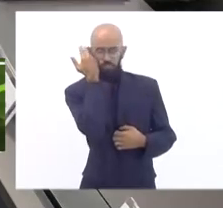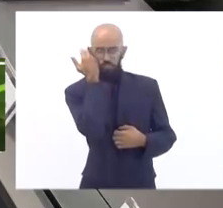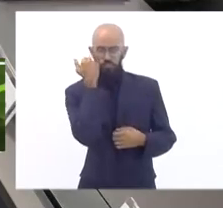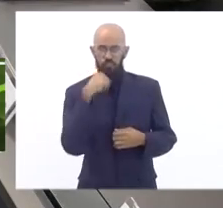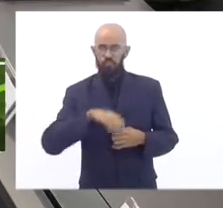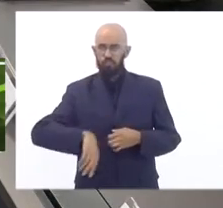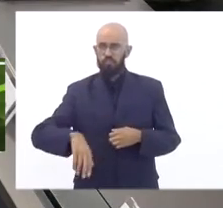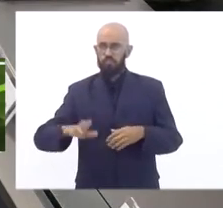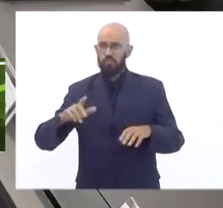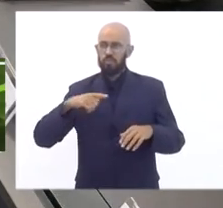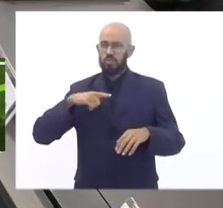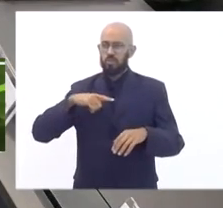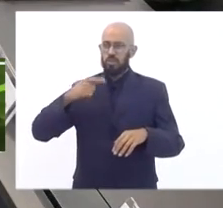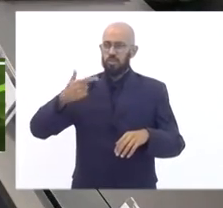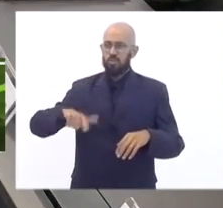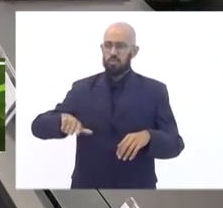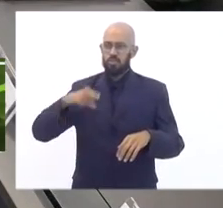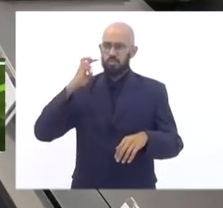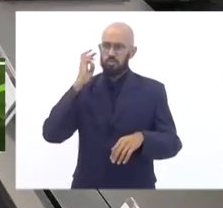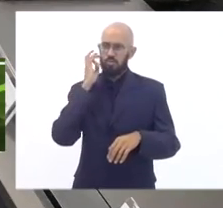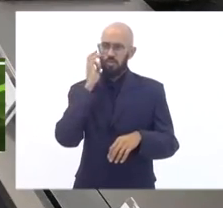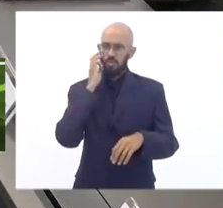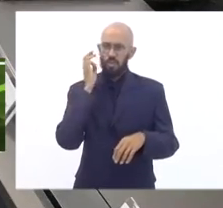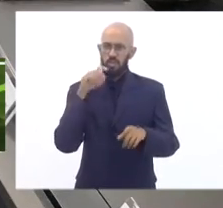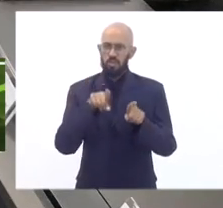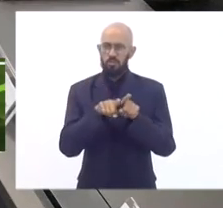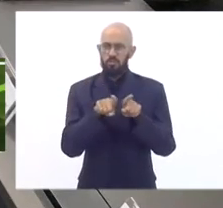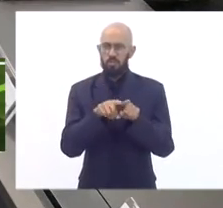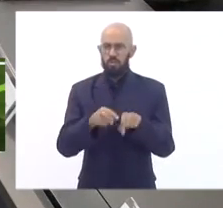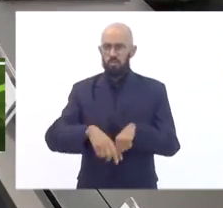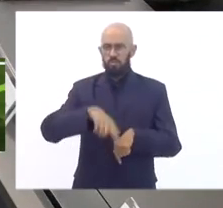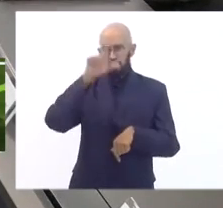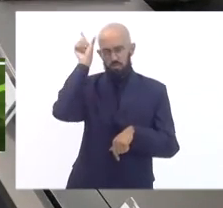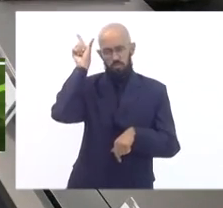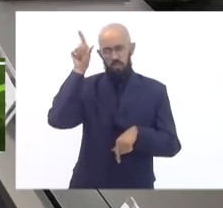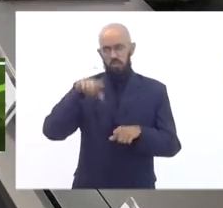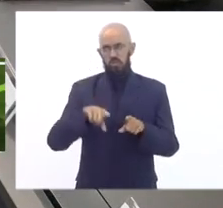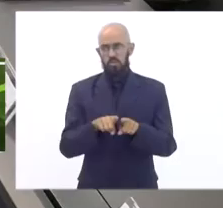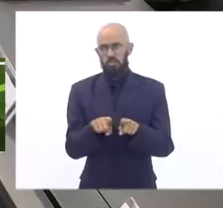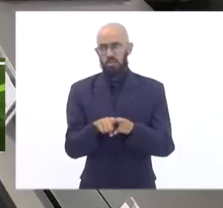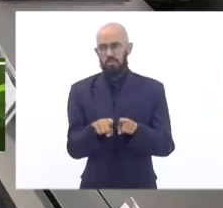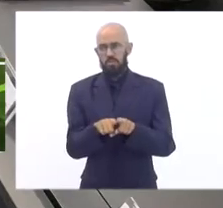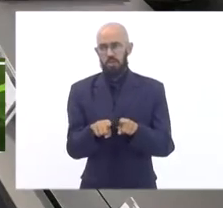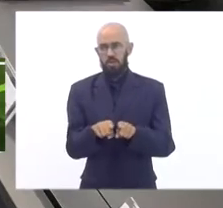Tem umas ponderações, deputado Valdeque Luiz Paulo. É só para pontuar...